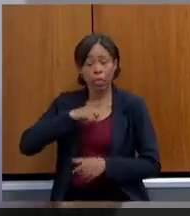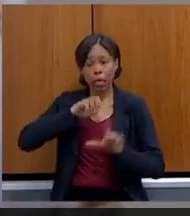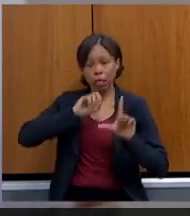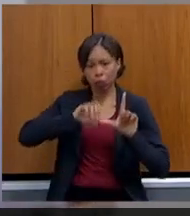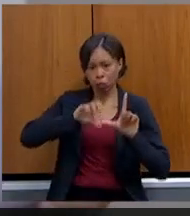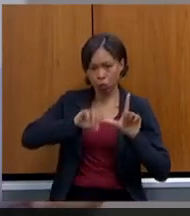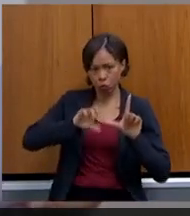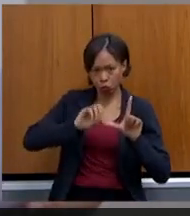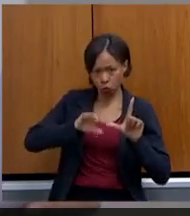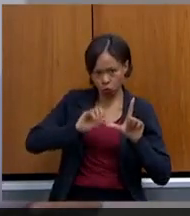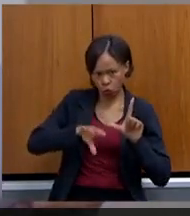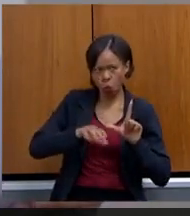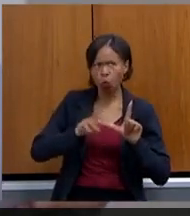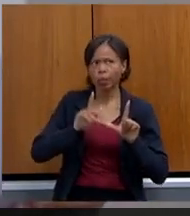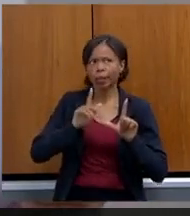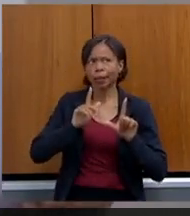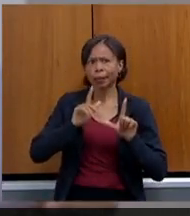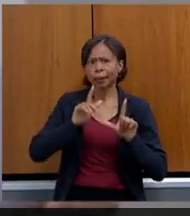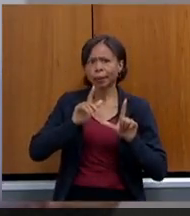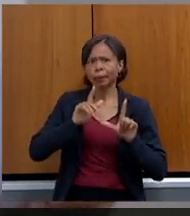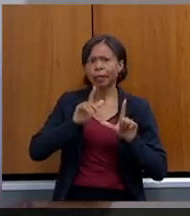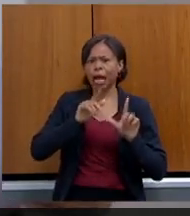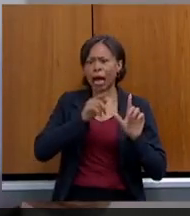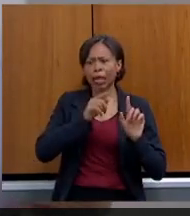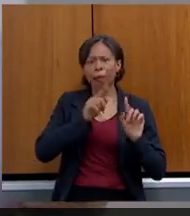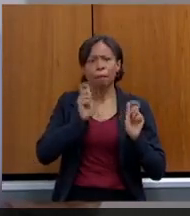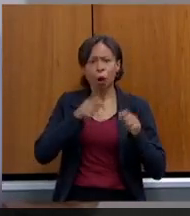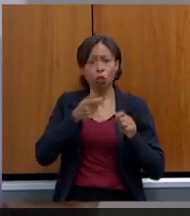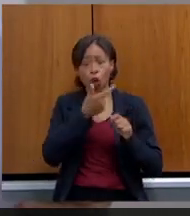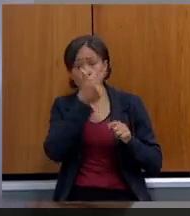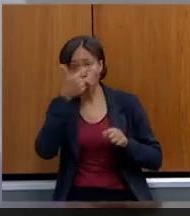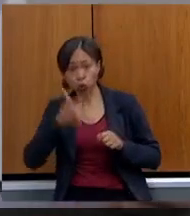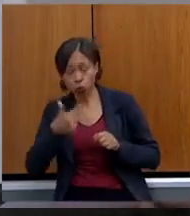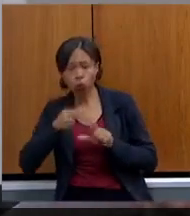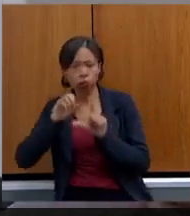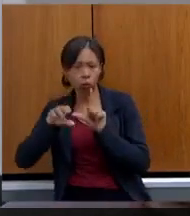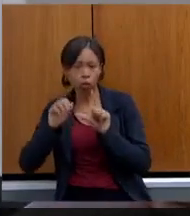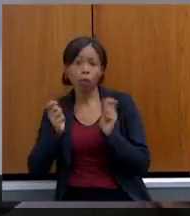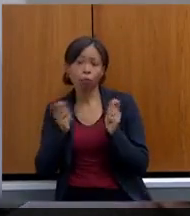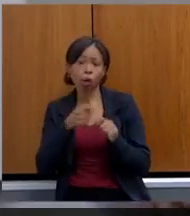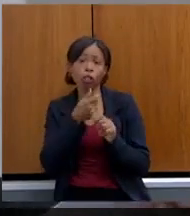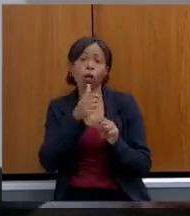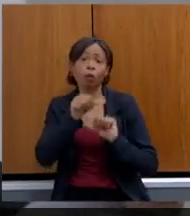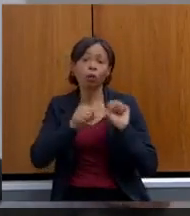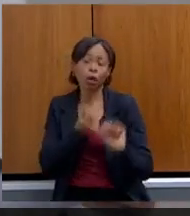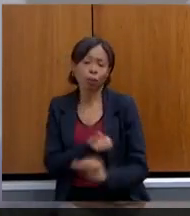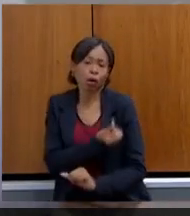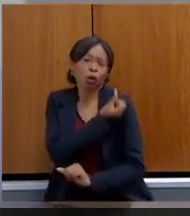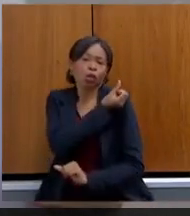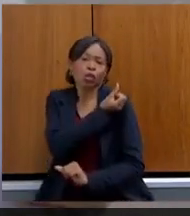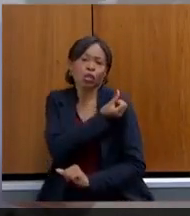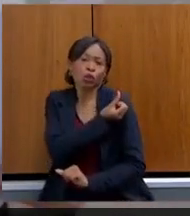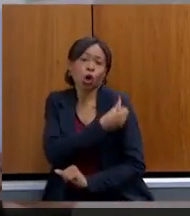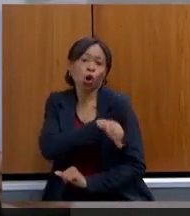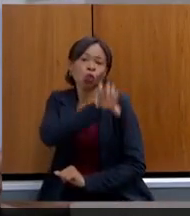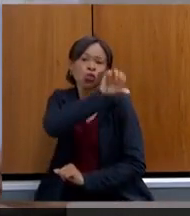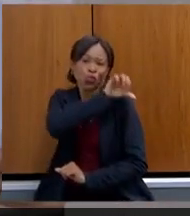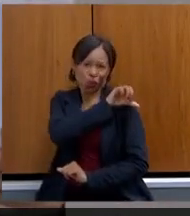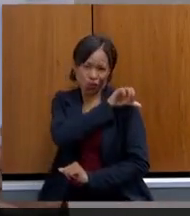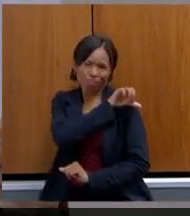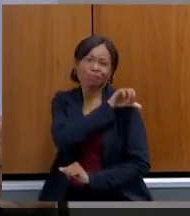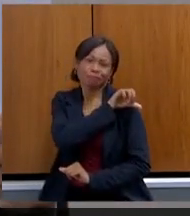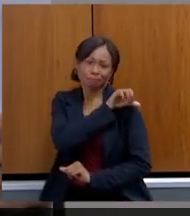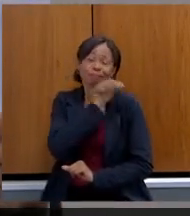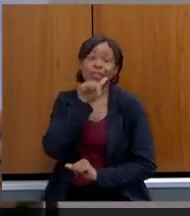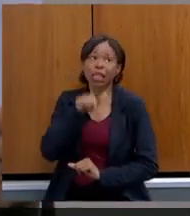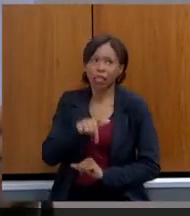eles possam ter outro licenciatura e possa ir para o 6º ao 9º ano e também para o ensino médio ou emenda que está aqui já na Assembleia também